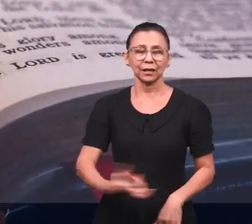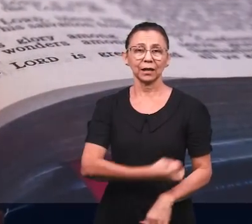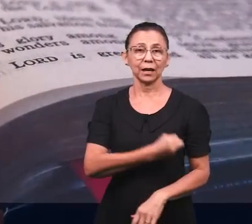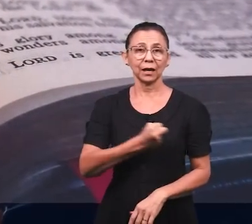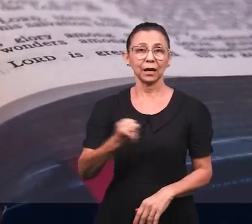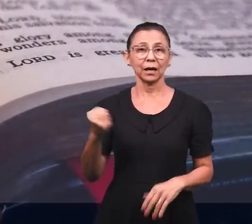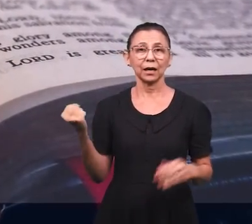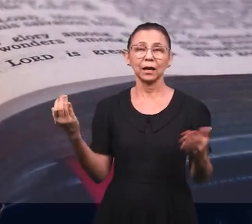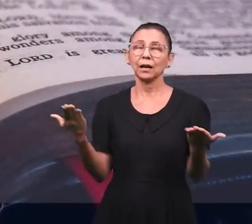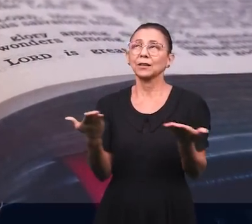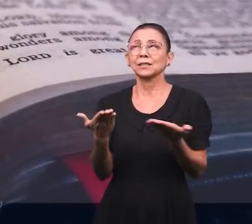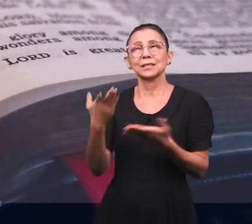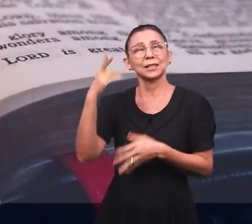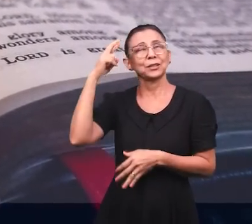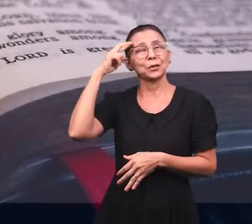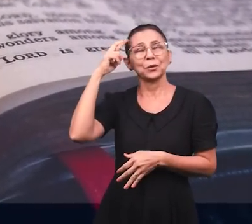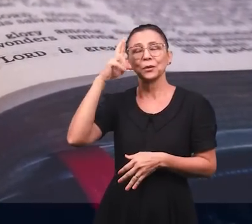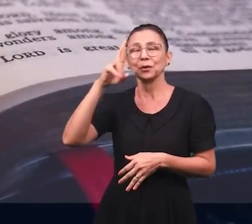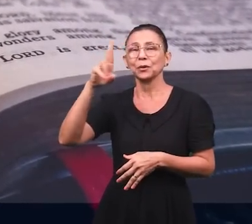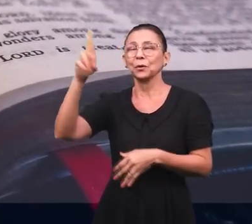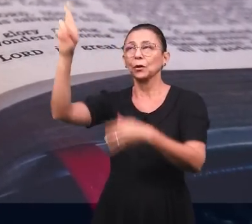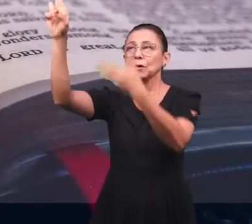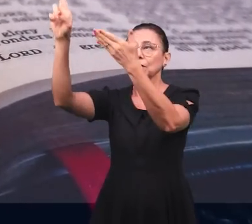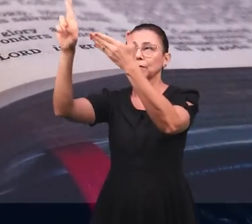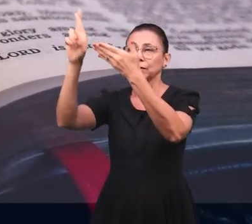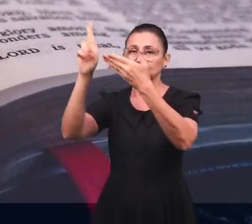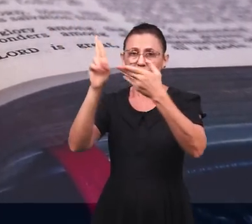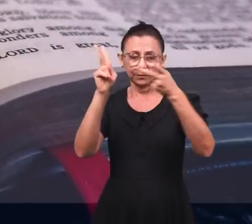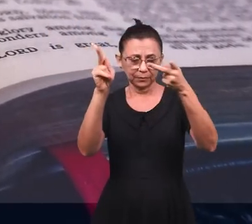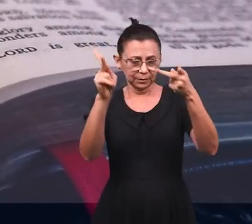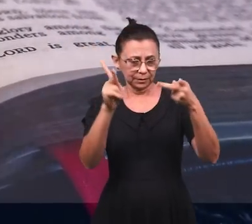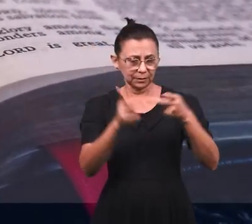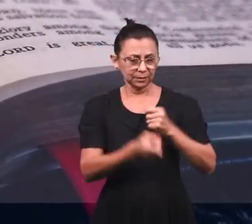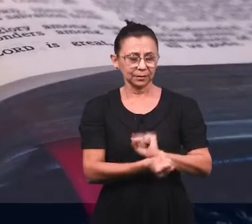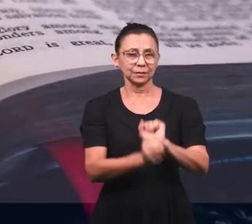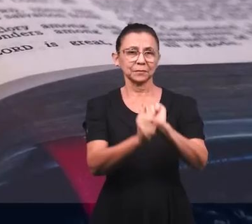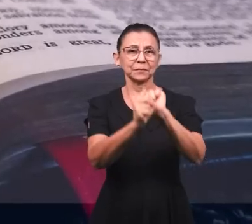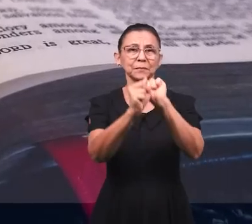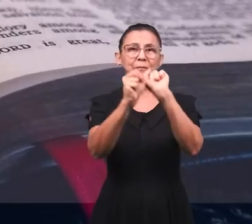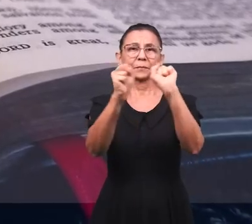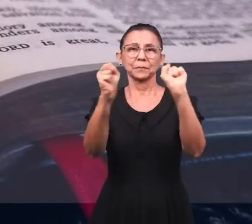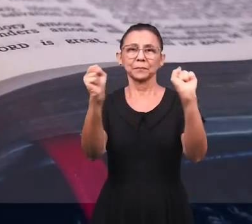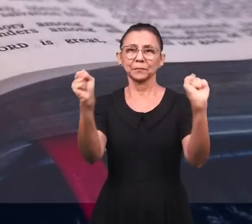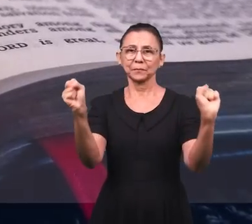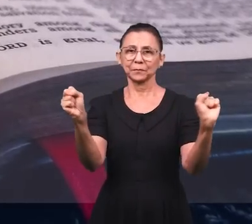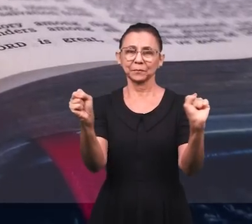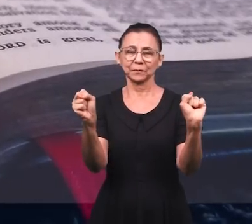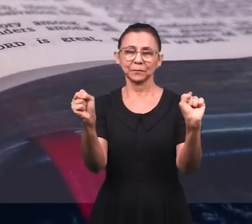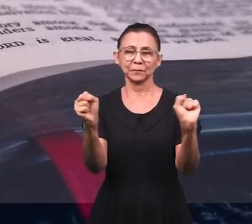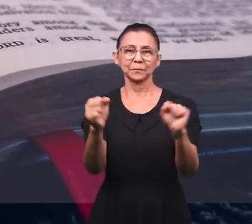é vida, ó bendito, vem me